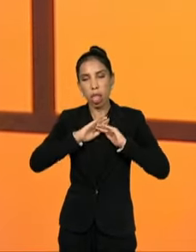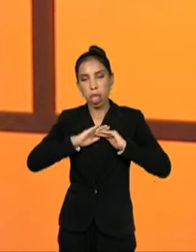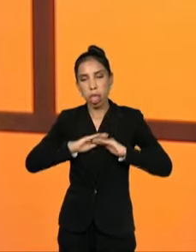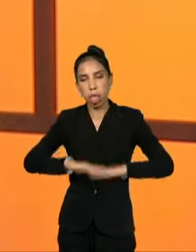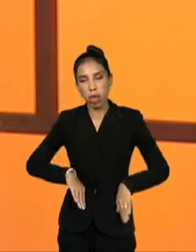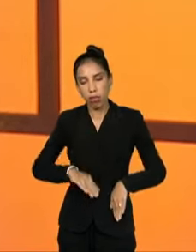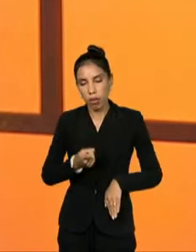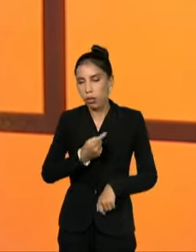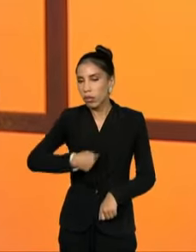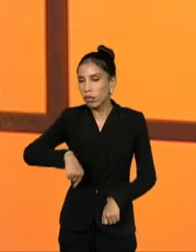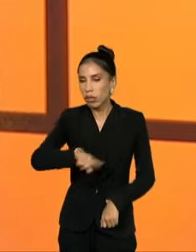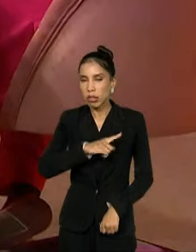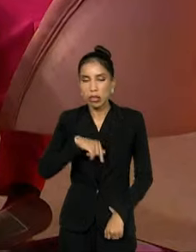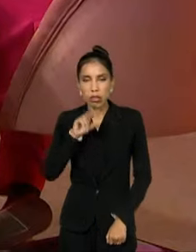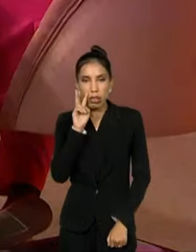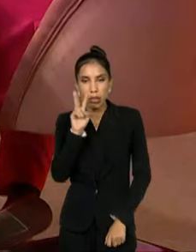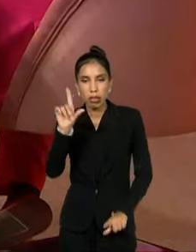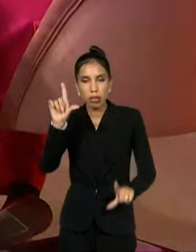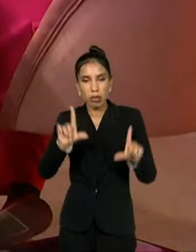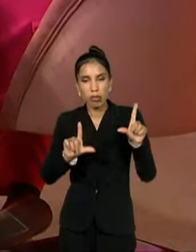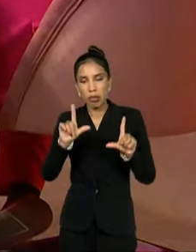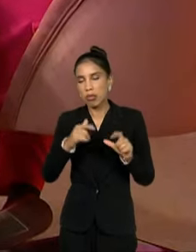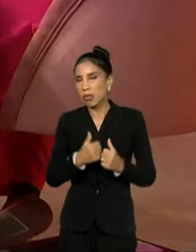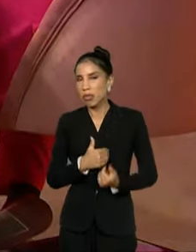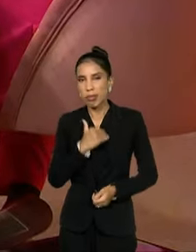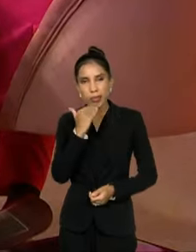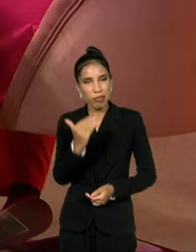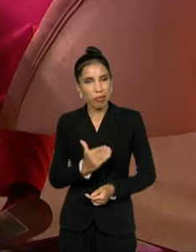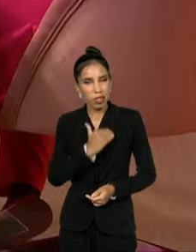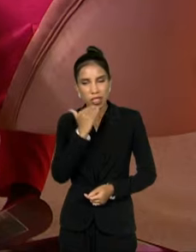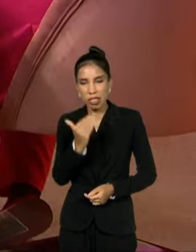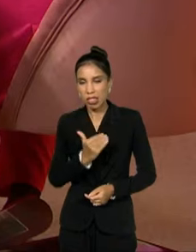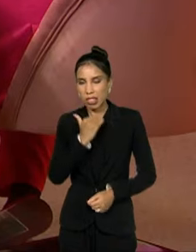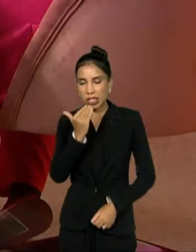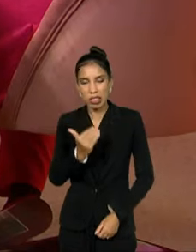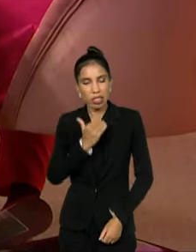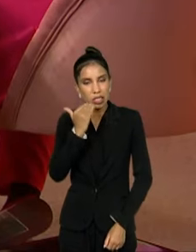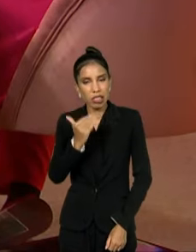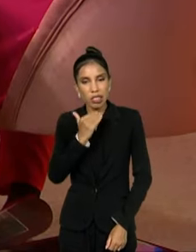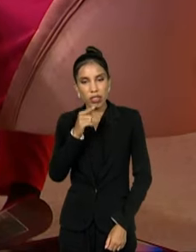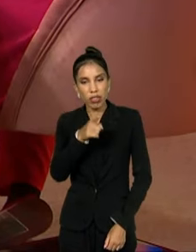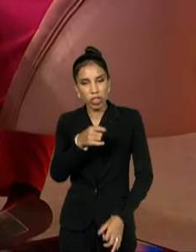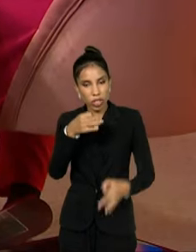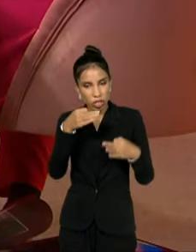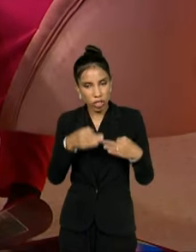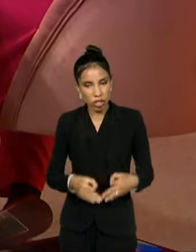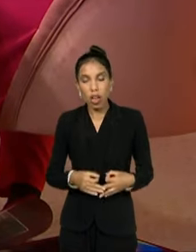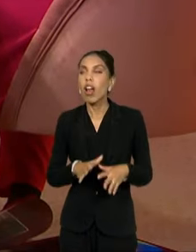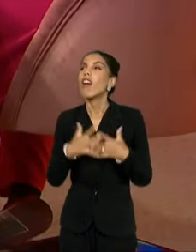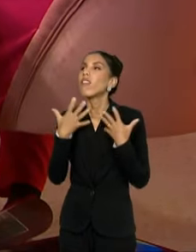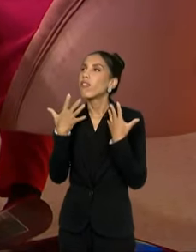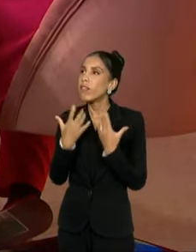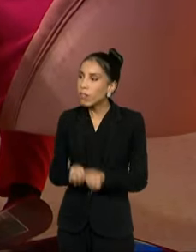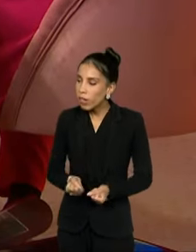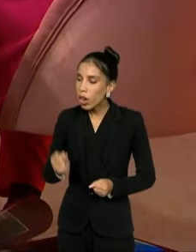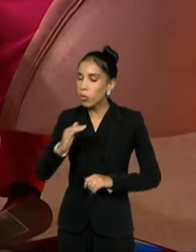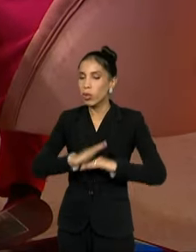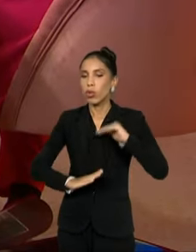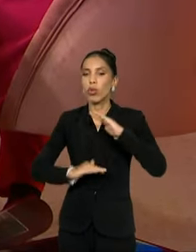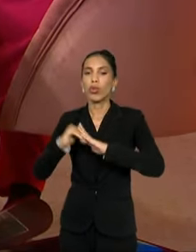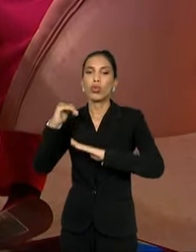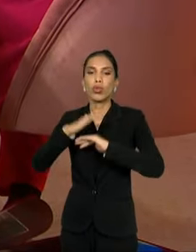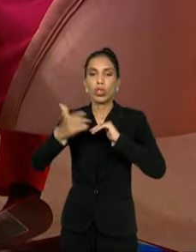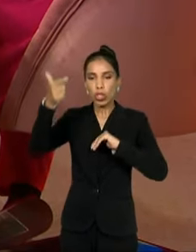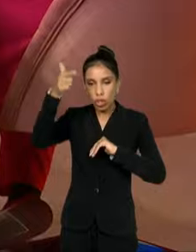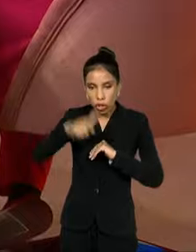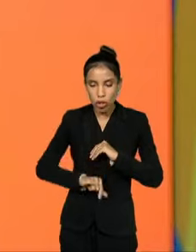gente fica arrasado na frente da televisão dizendo, não tem jeito, e você, corretíssima, diz, não, vamos reconstruir as